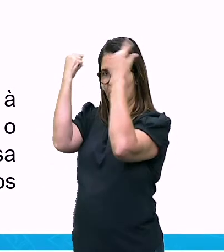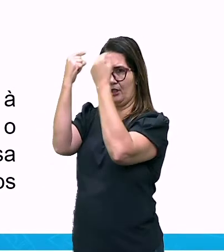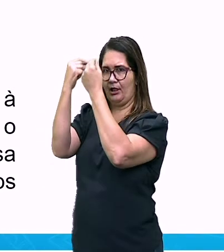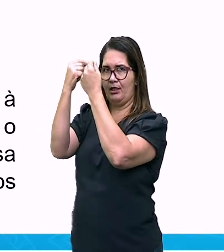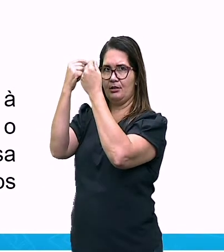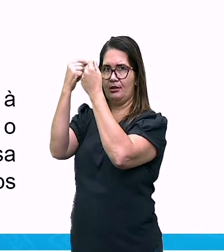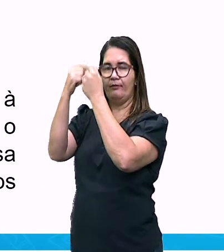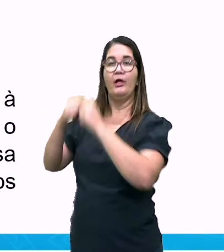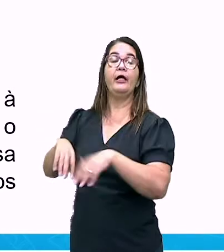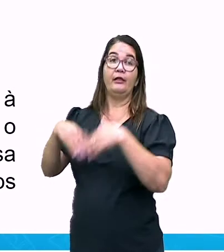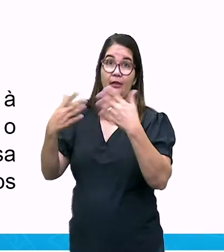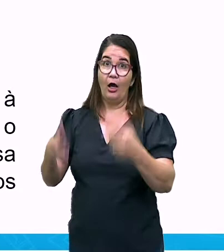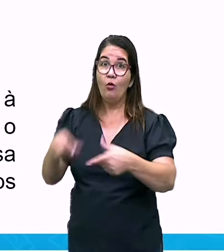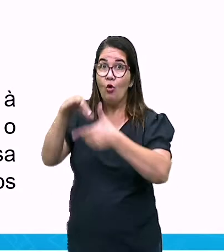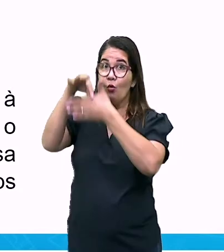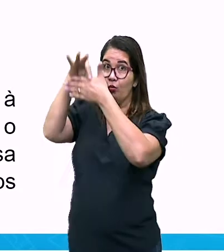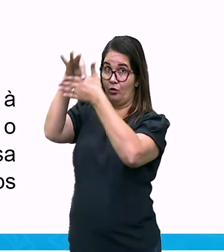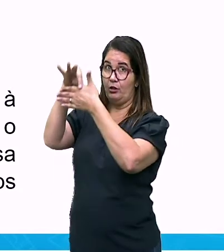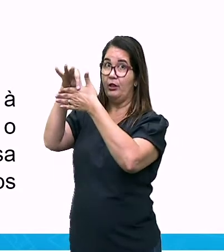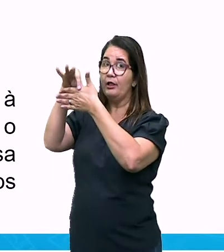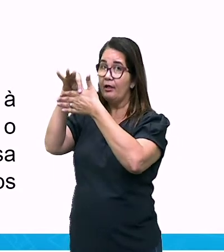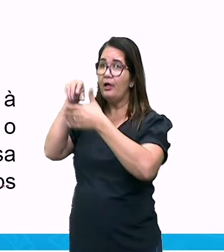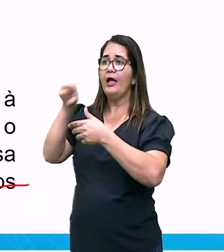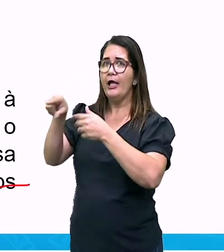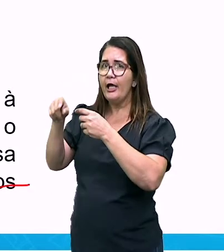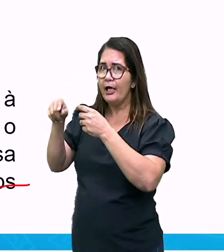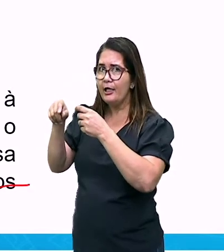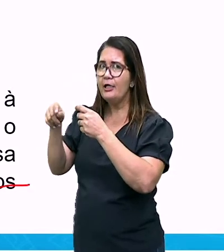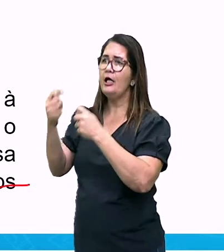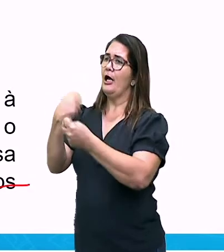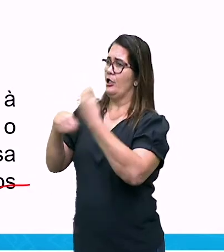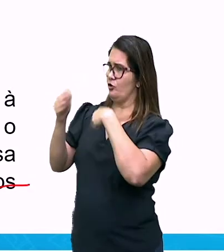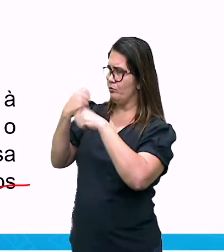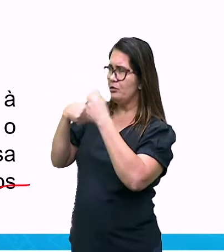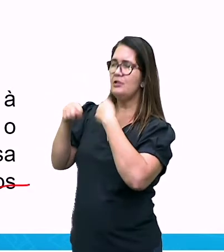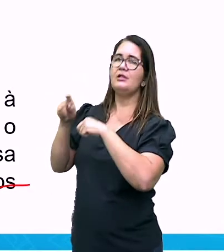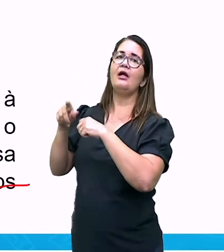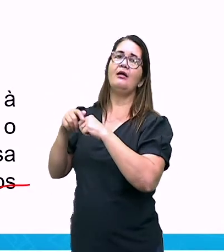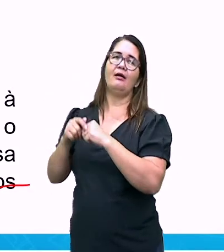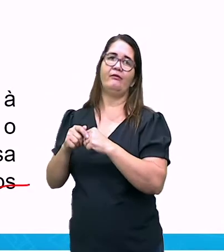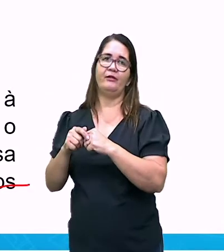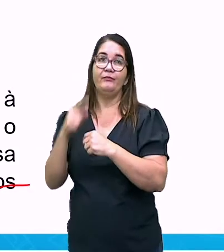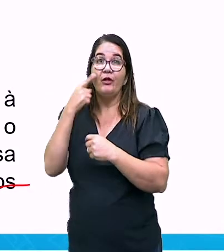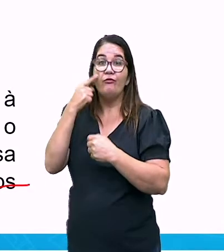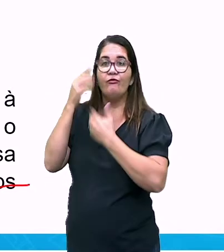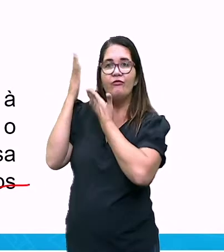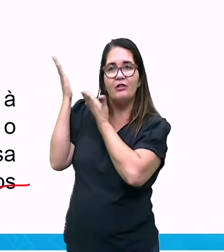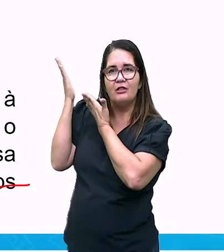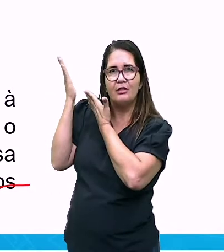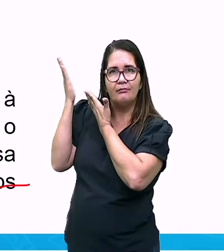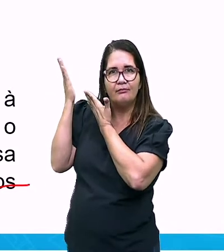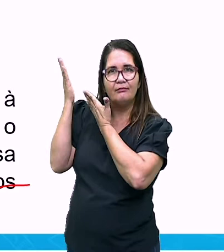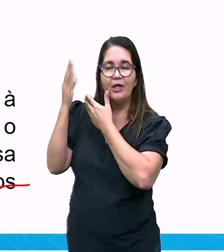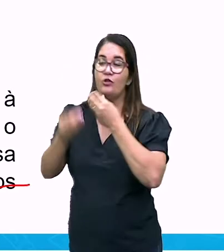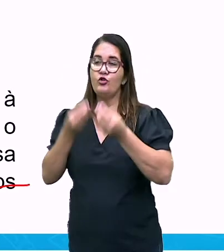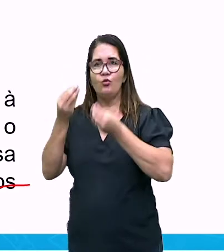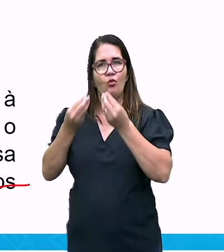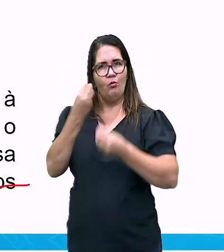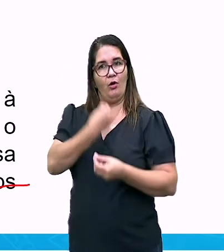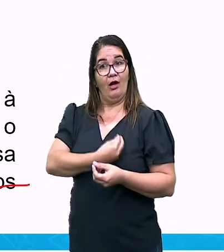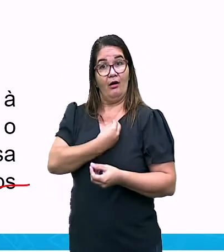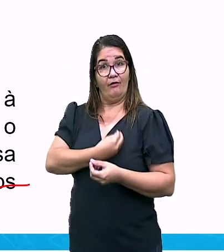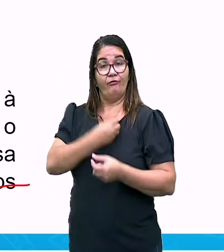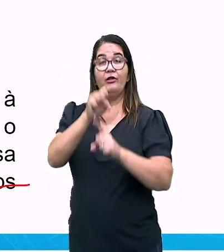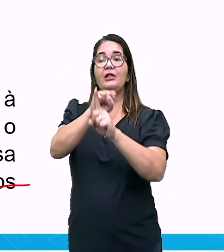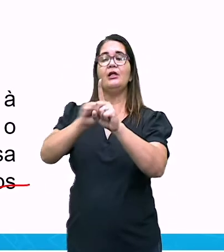olha, essa parte, a vida dos cidadãos. Então, nós